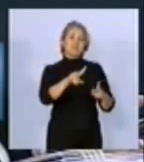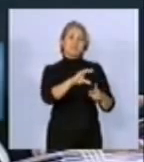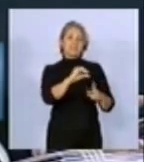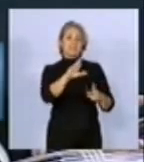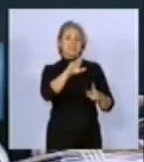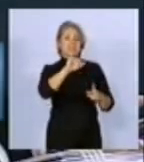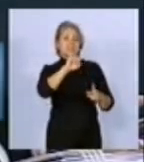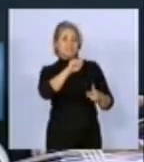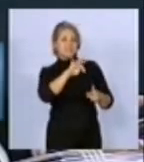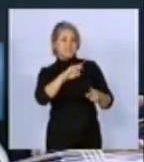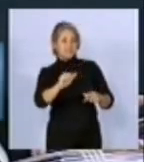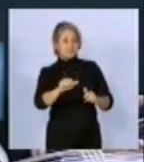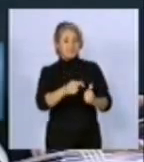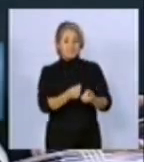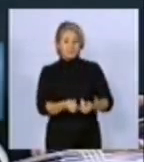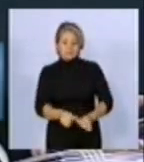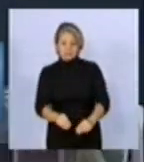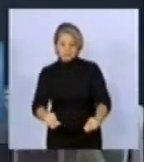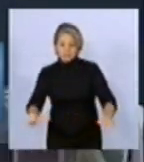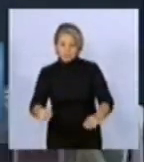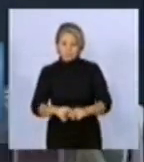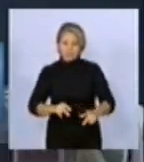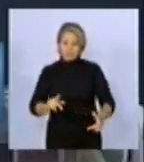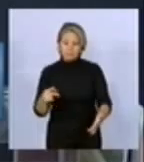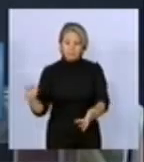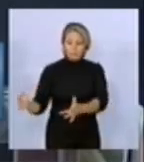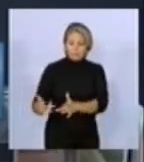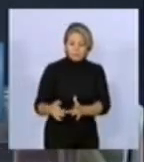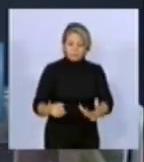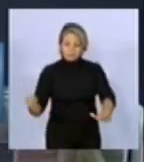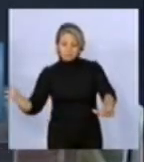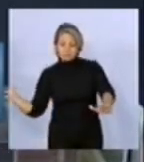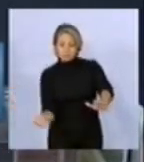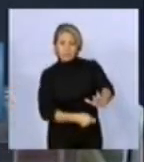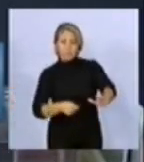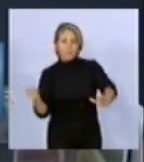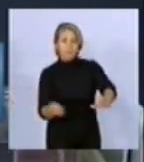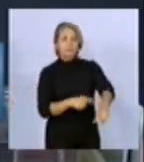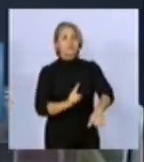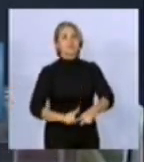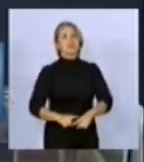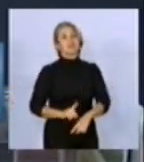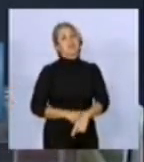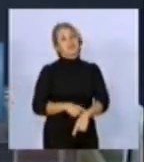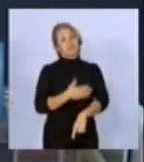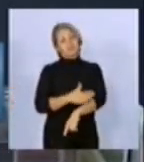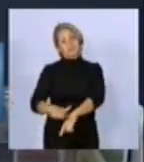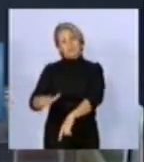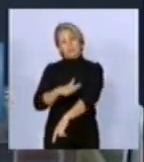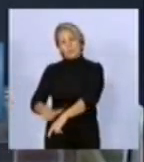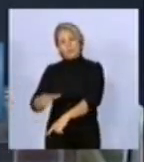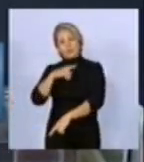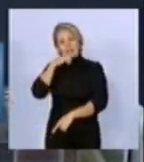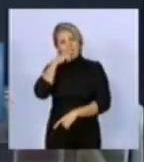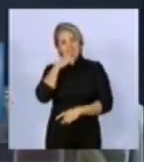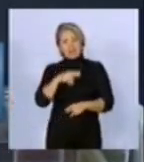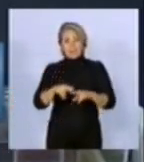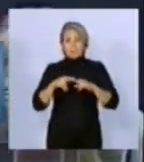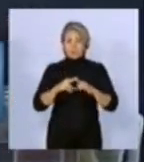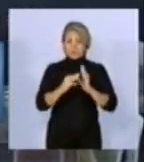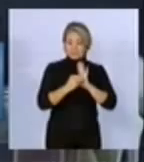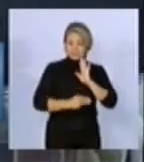atividade principalmente no contato do facão no solo no momento do corte tá Ah nesse sentido as